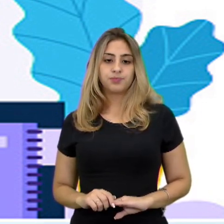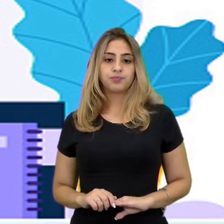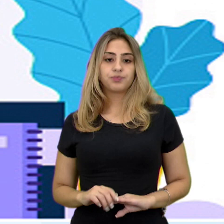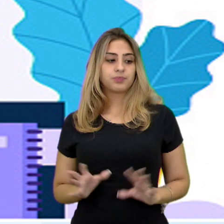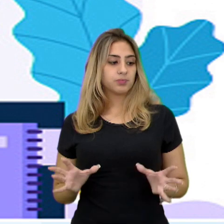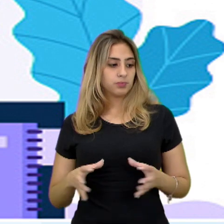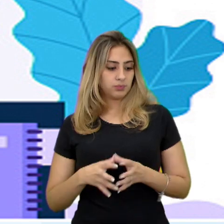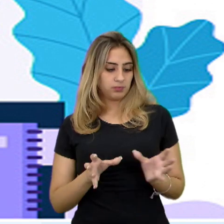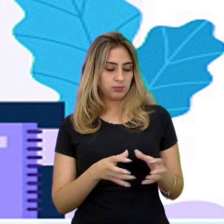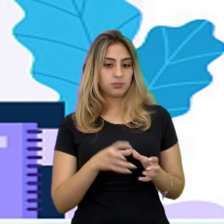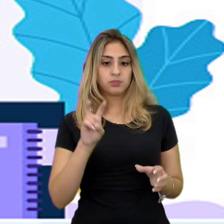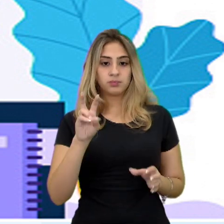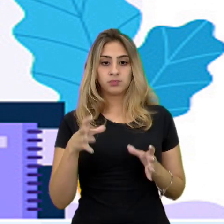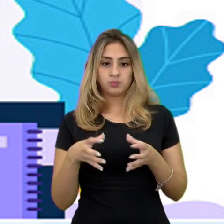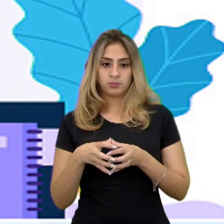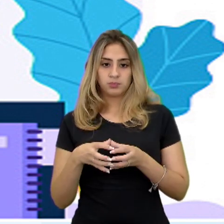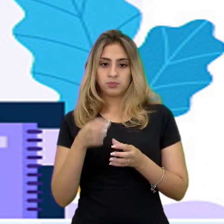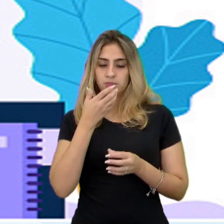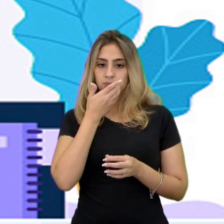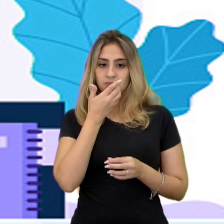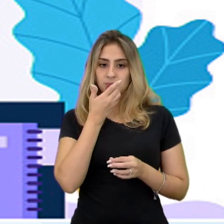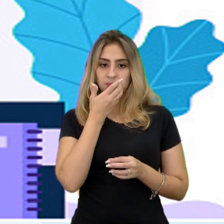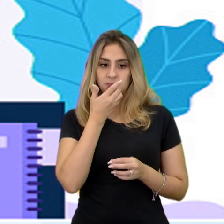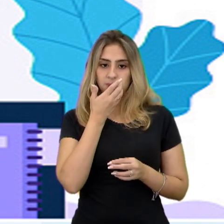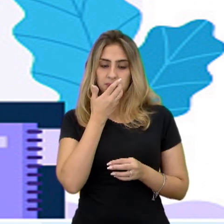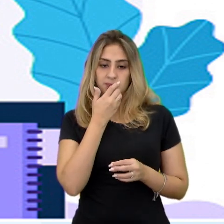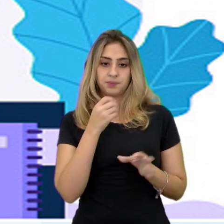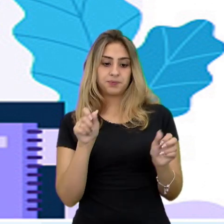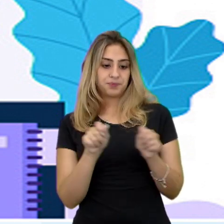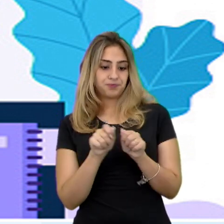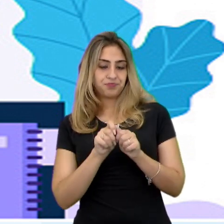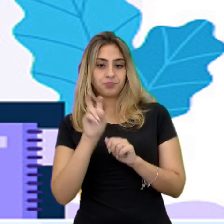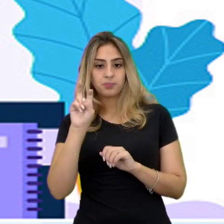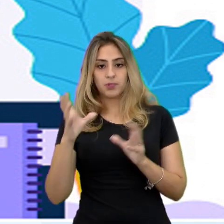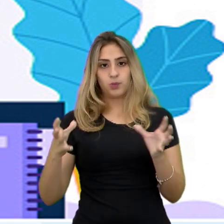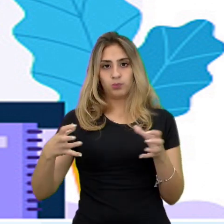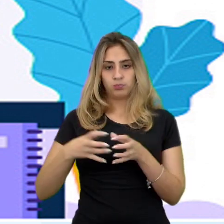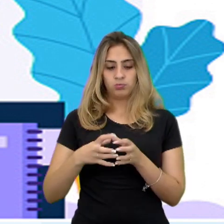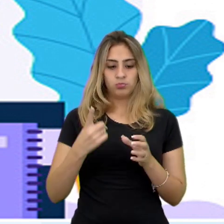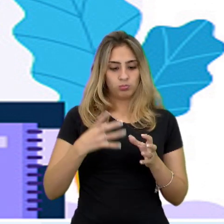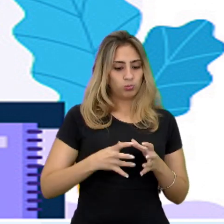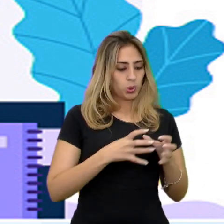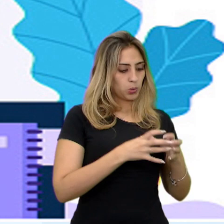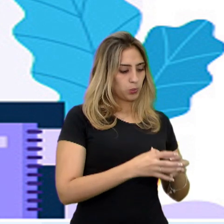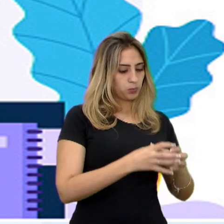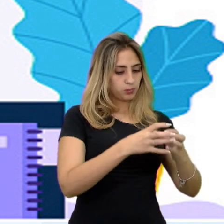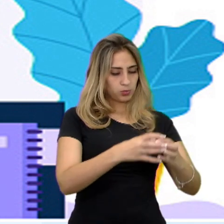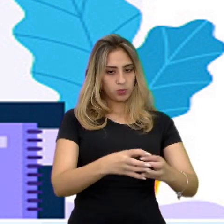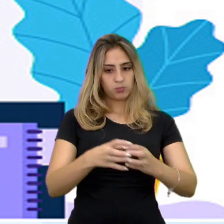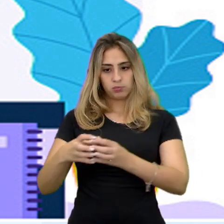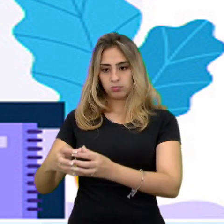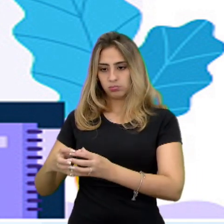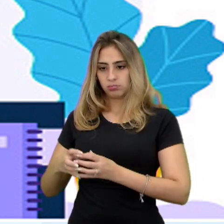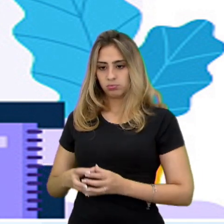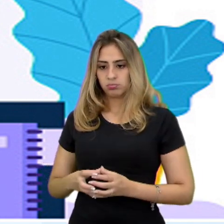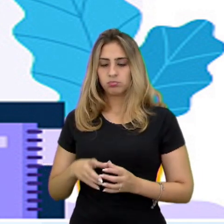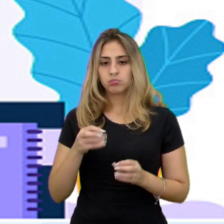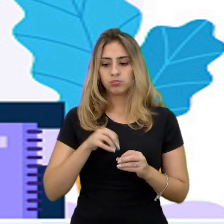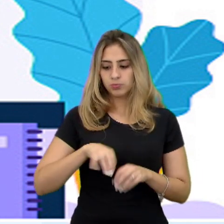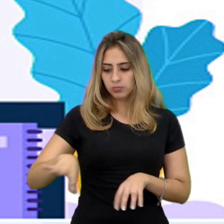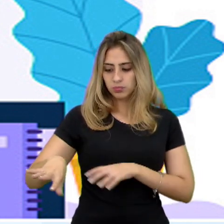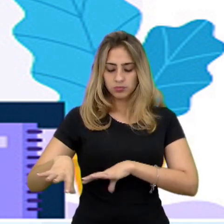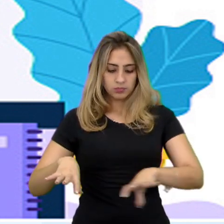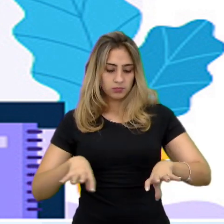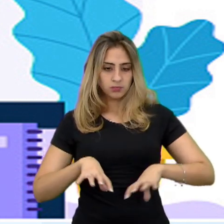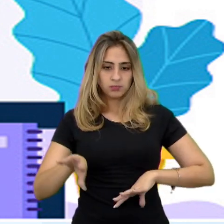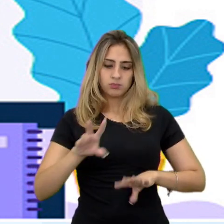Formem 5 grupos. Então, na sala de aula, formem 5 grupos. E aí, a forma como serão distribuídos os alunos,